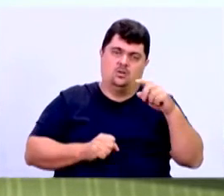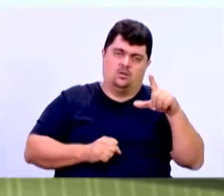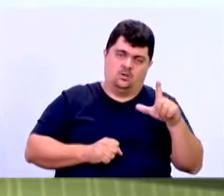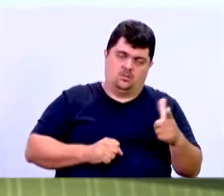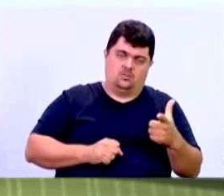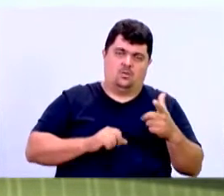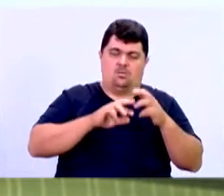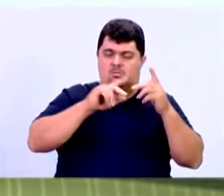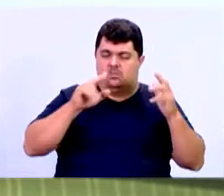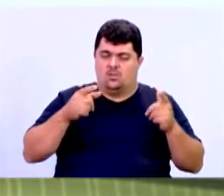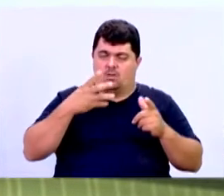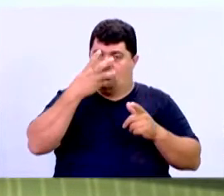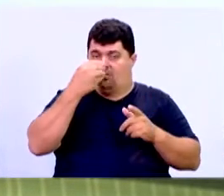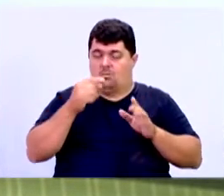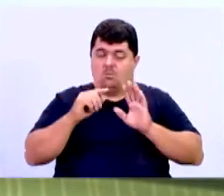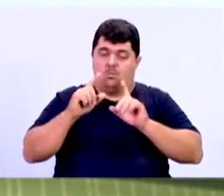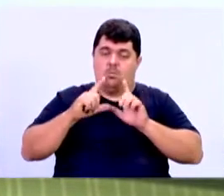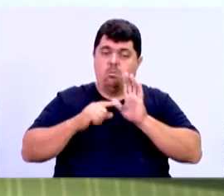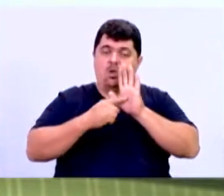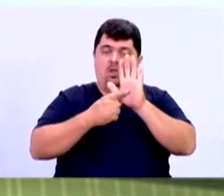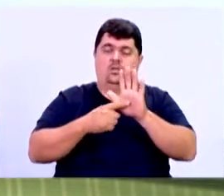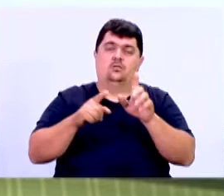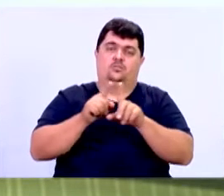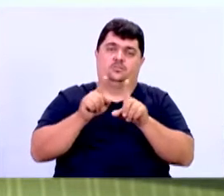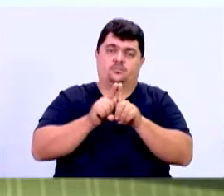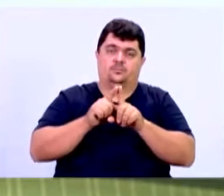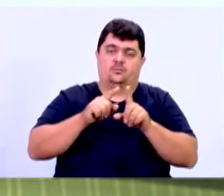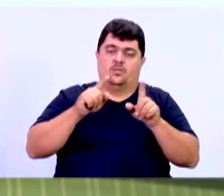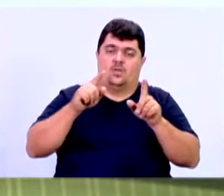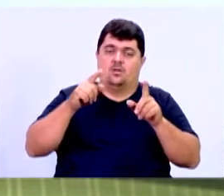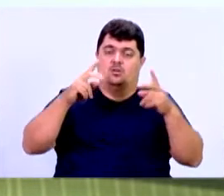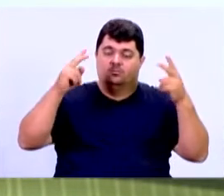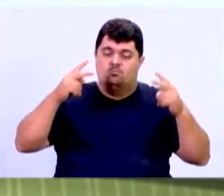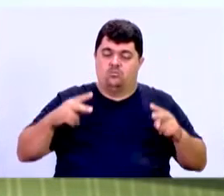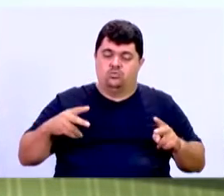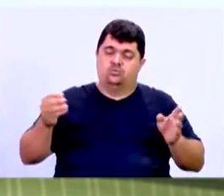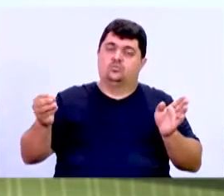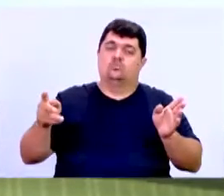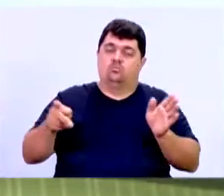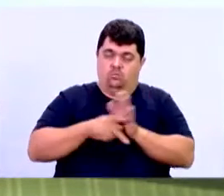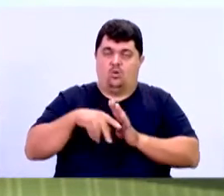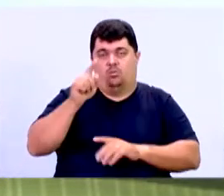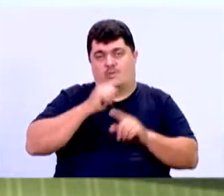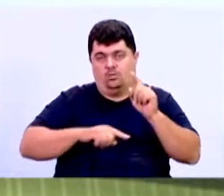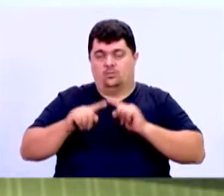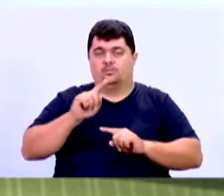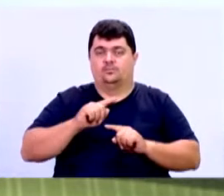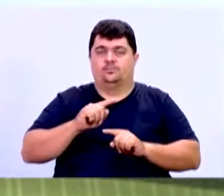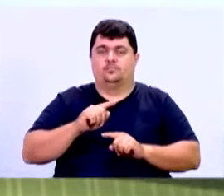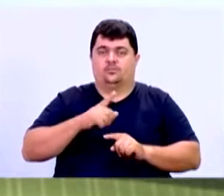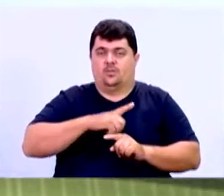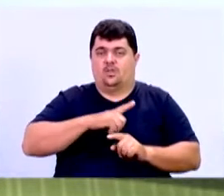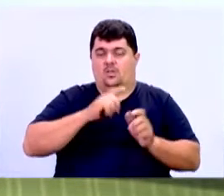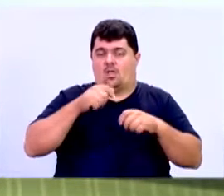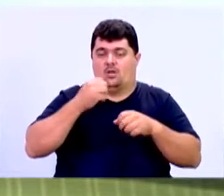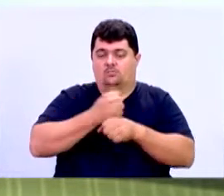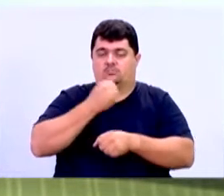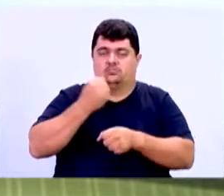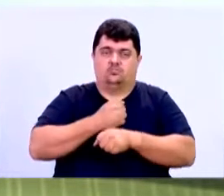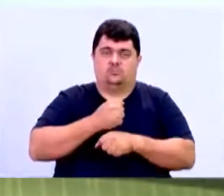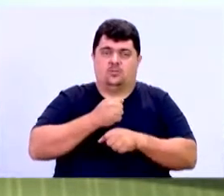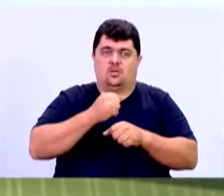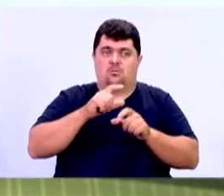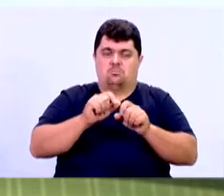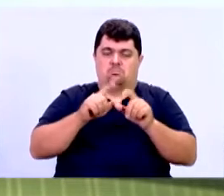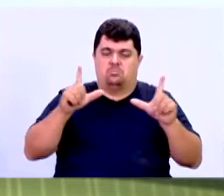de aparência, de estilo, e tem a parte de funcionalidade e usabilidade, onde eu posso construir uma simples